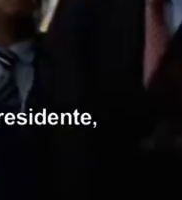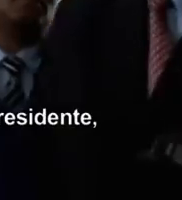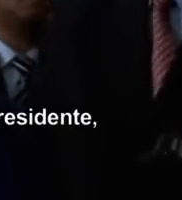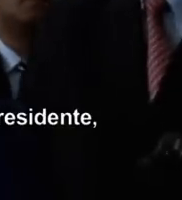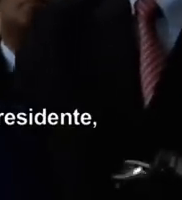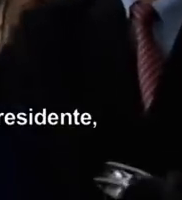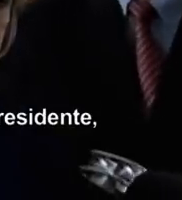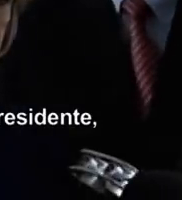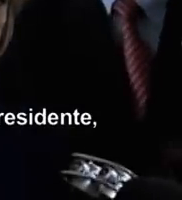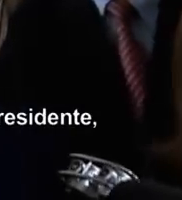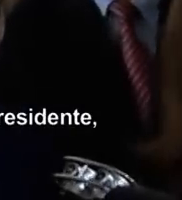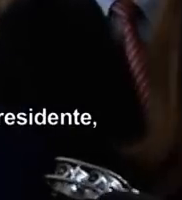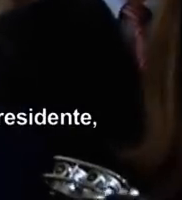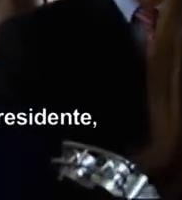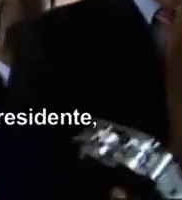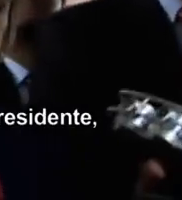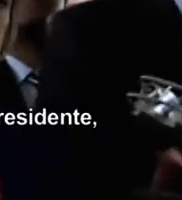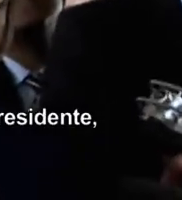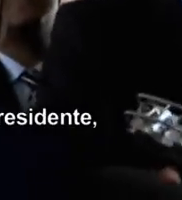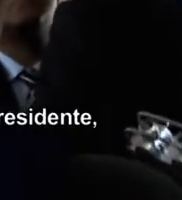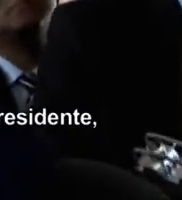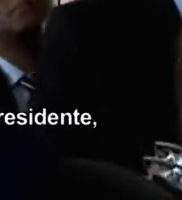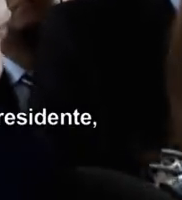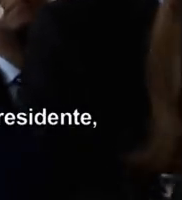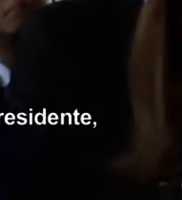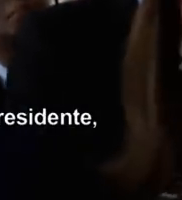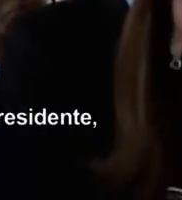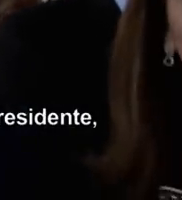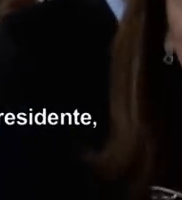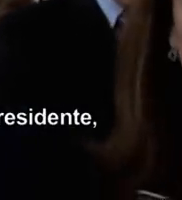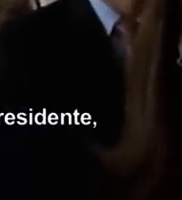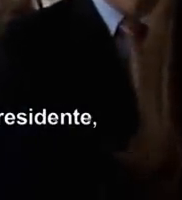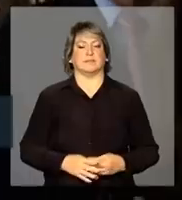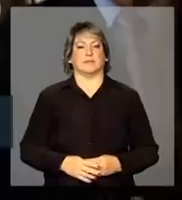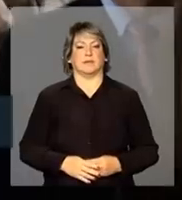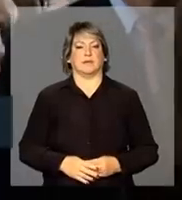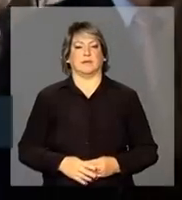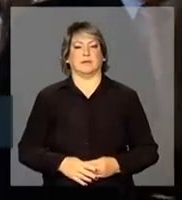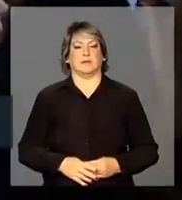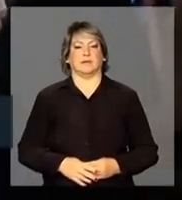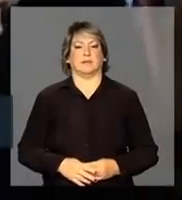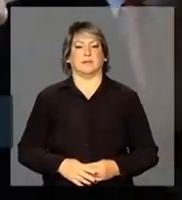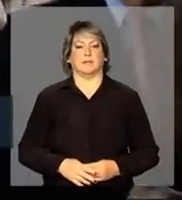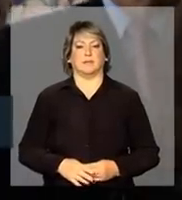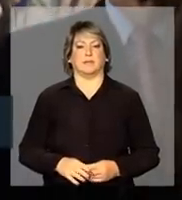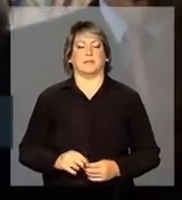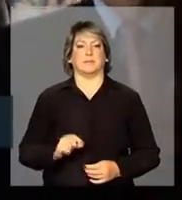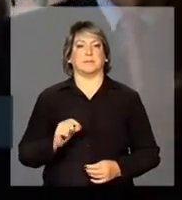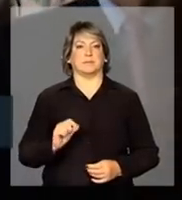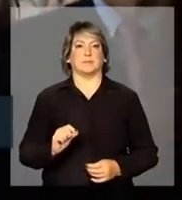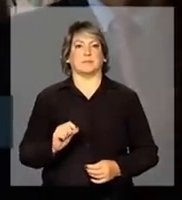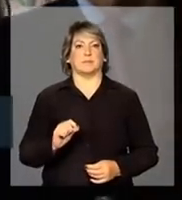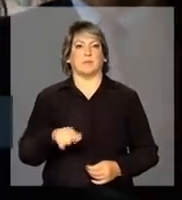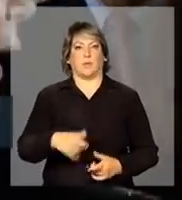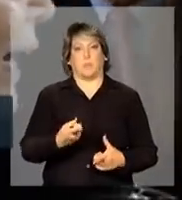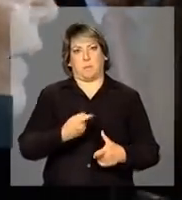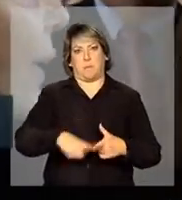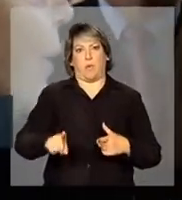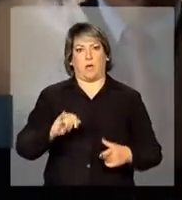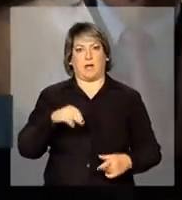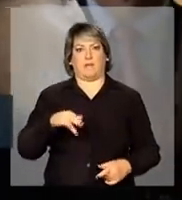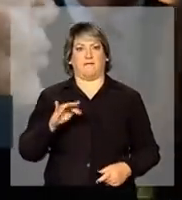vocês. Mas a trajetória dos juros hoje, presidente, é de crescimento? Faltou. Porque o problema é a inflação, é o